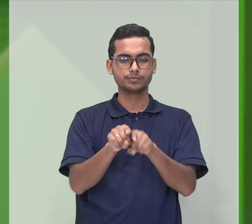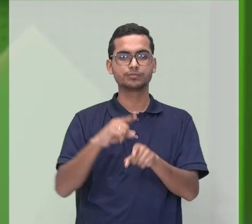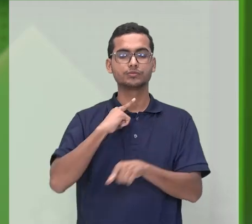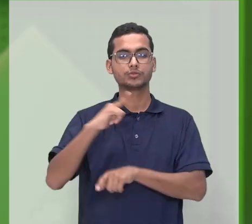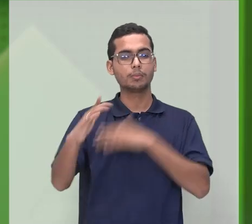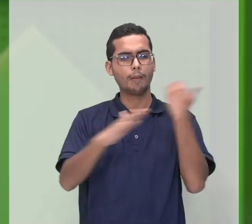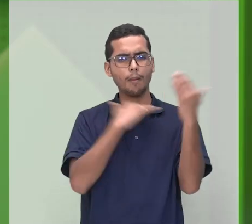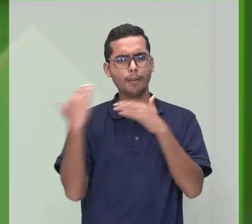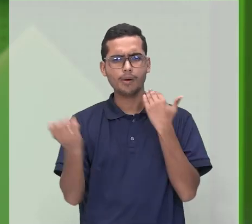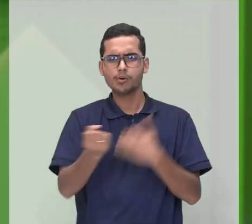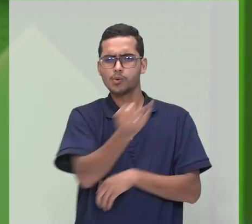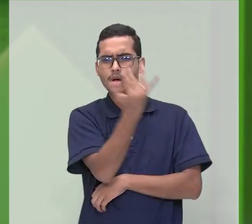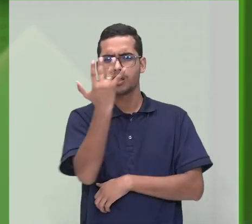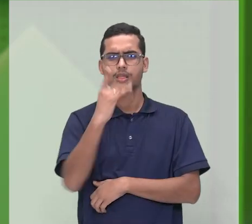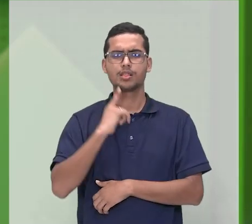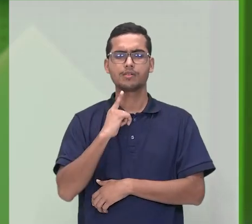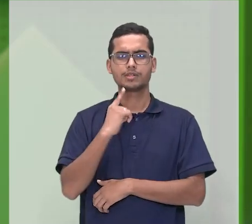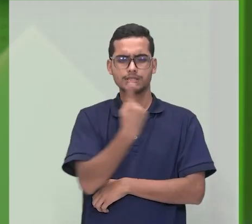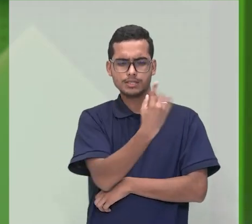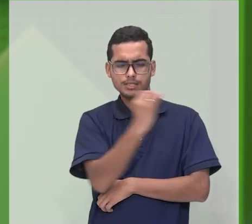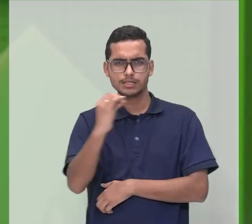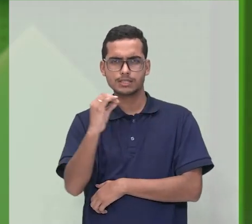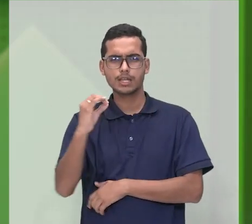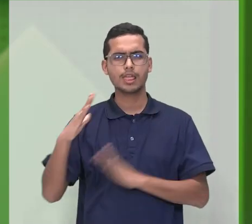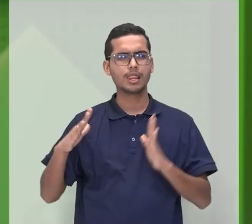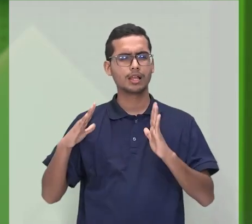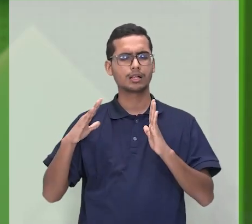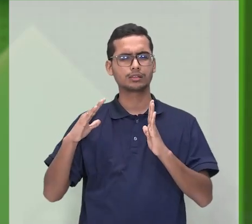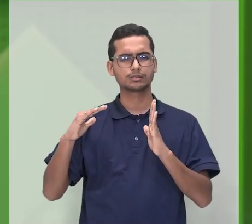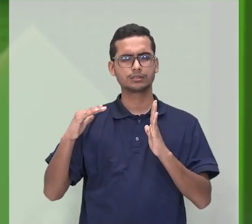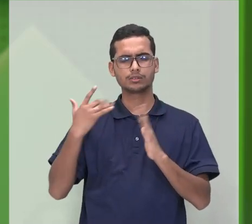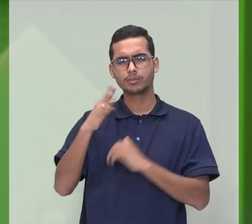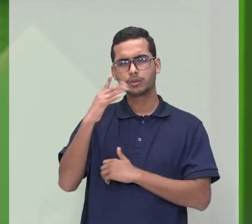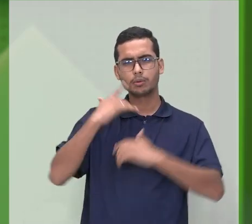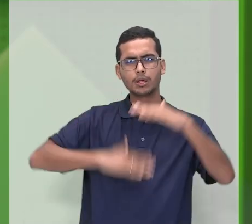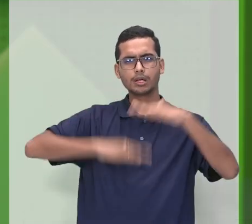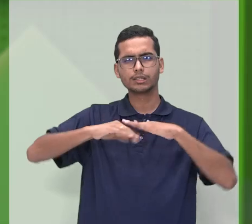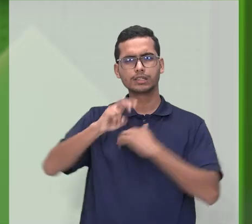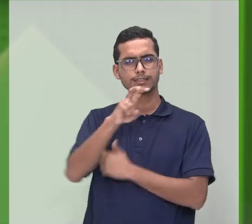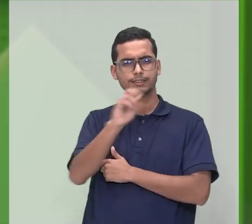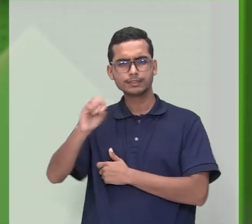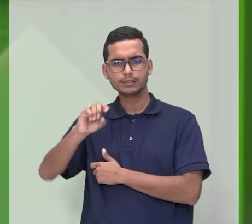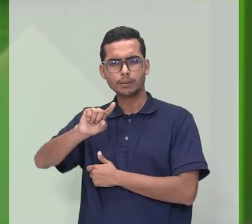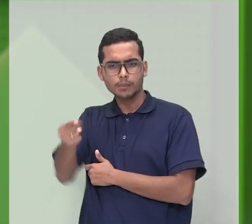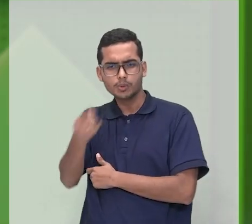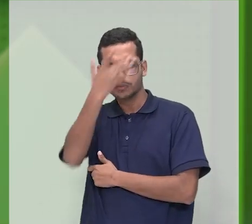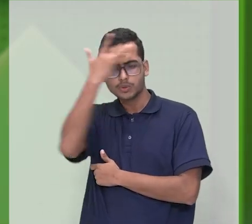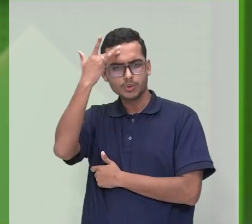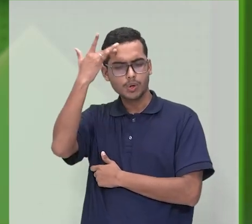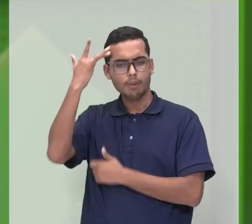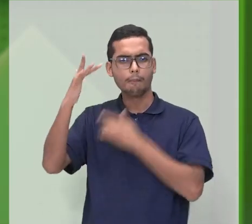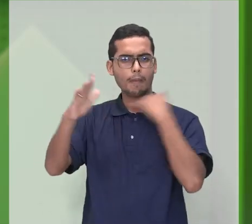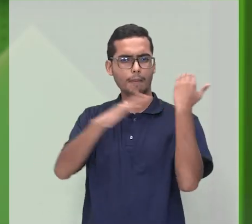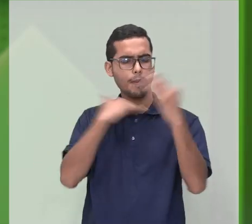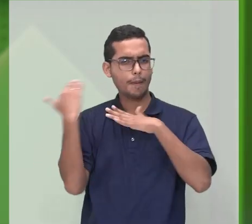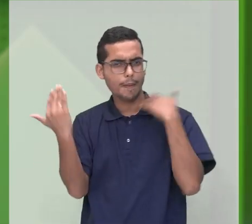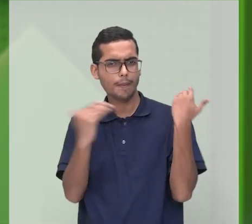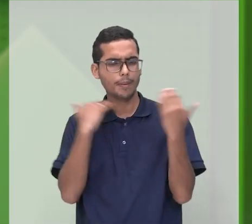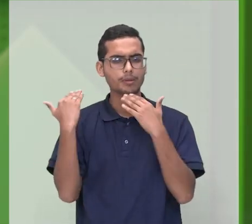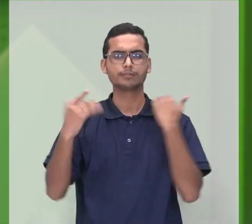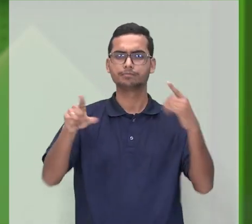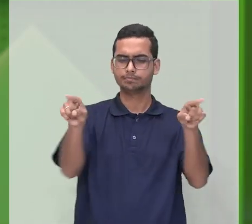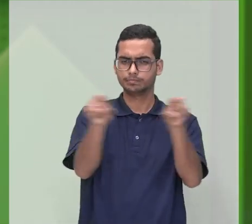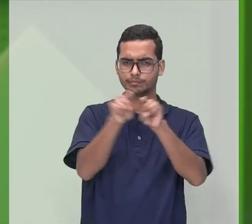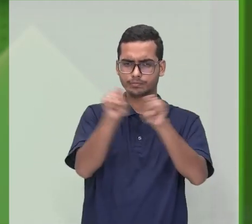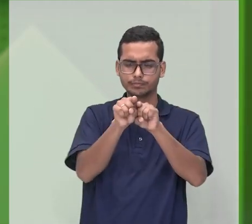mortes pelo mundo todo. E a que matou até hoje, né, com o maior número, com maior